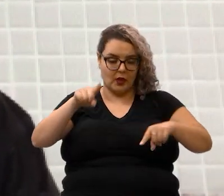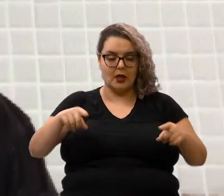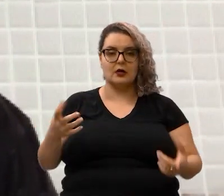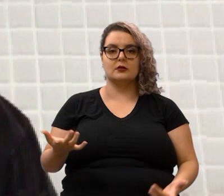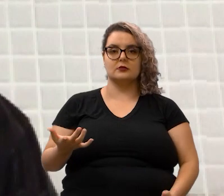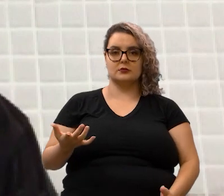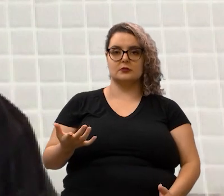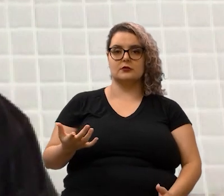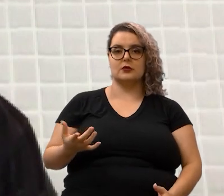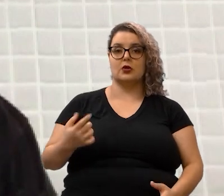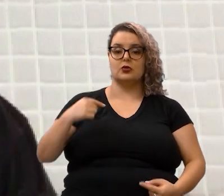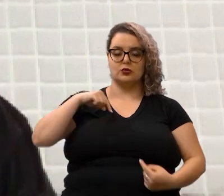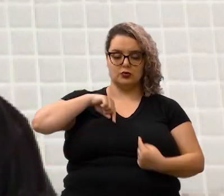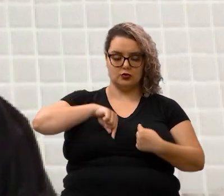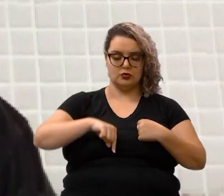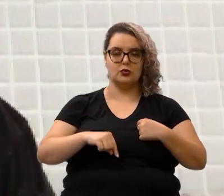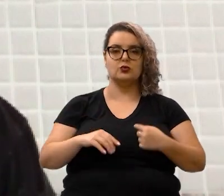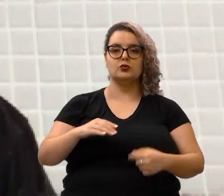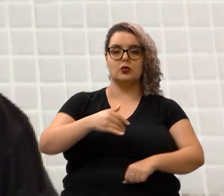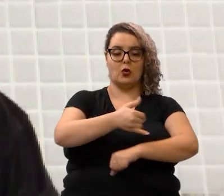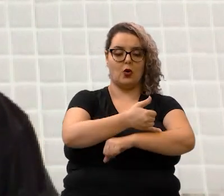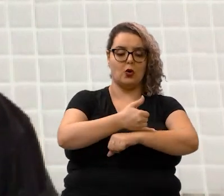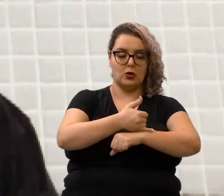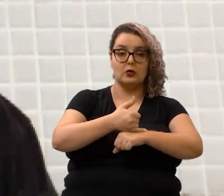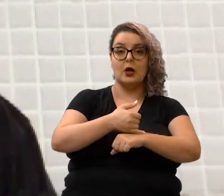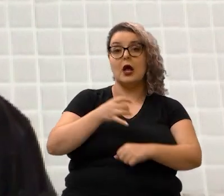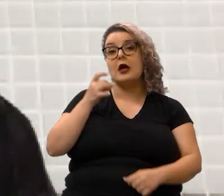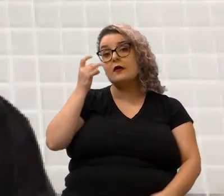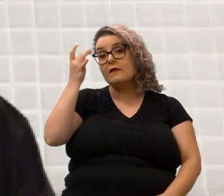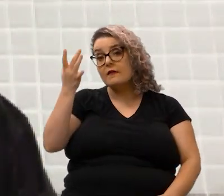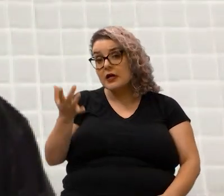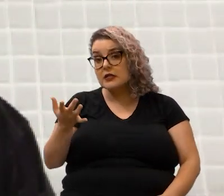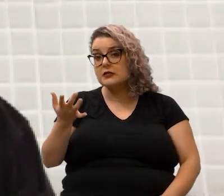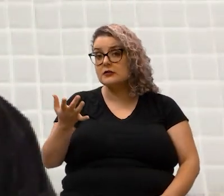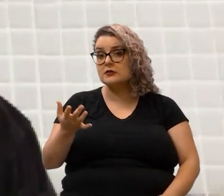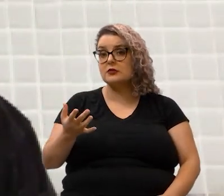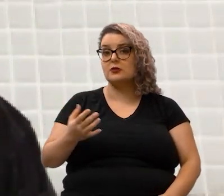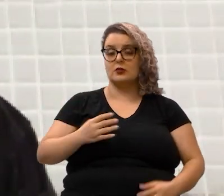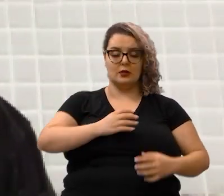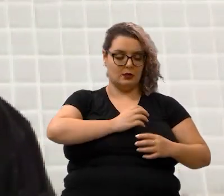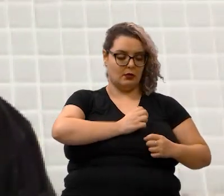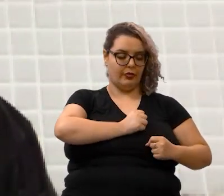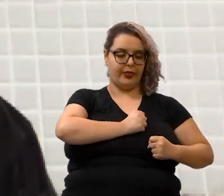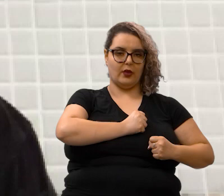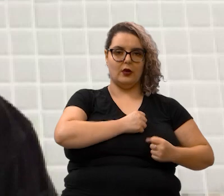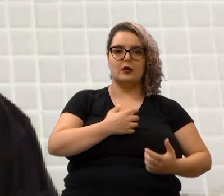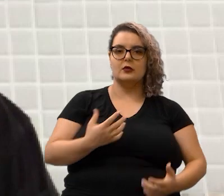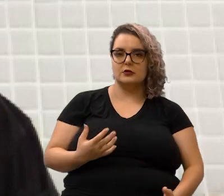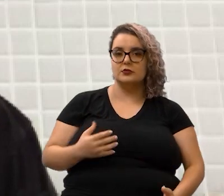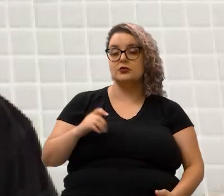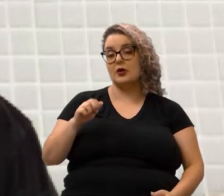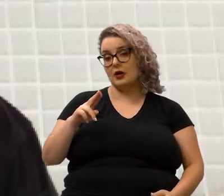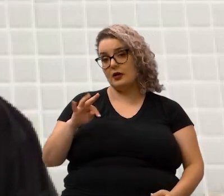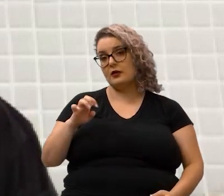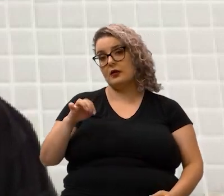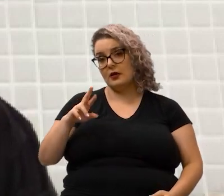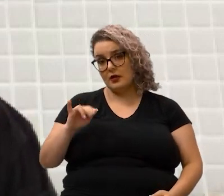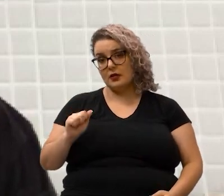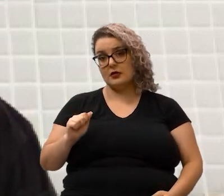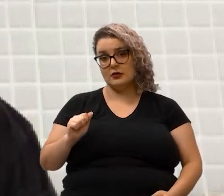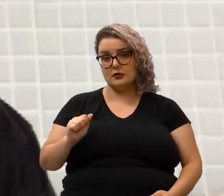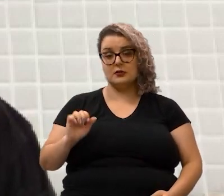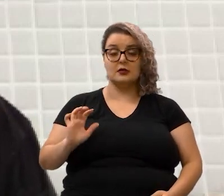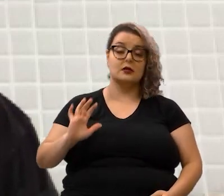desregulagem do metabolismo do colesterol, facilitando, então, o entupimento de artérias. E essas artérias,